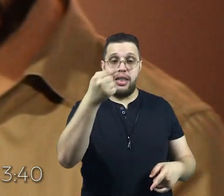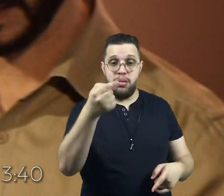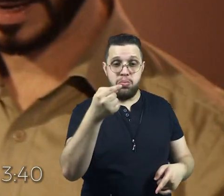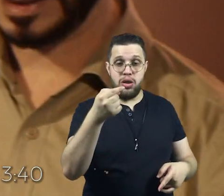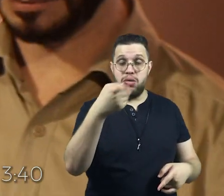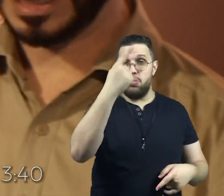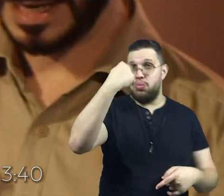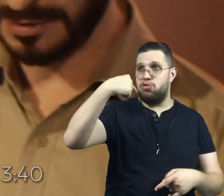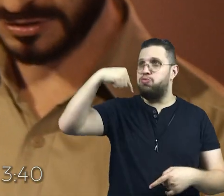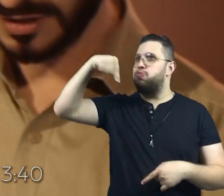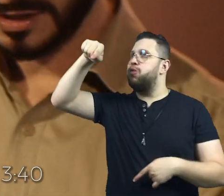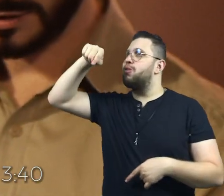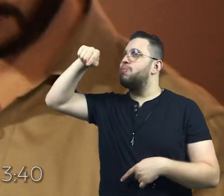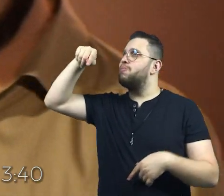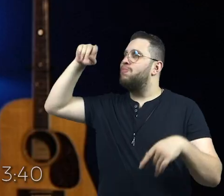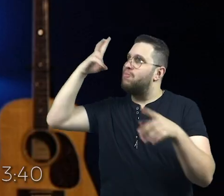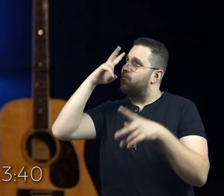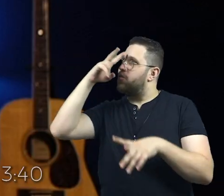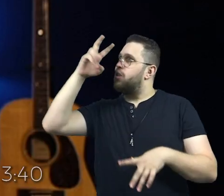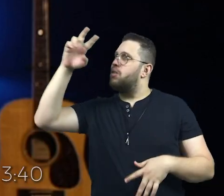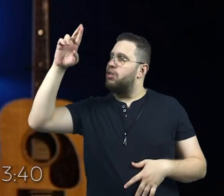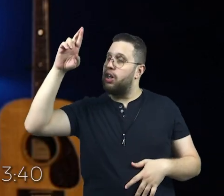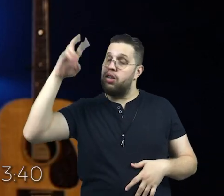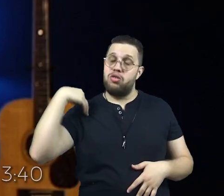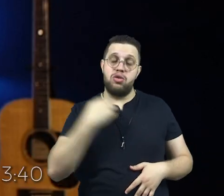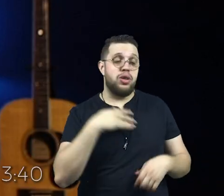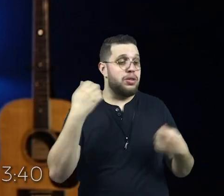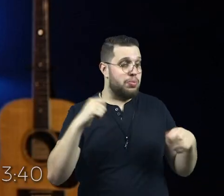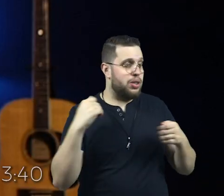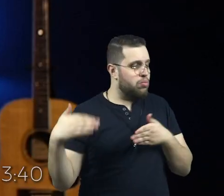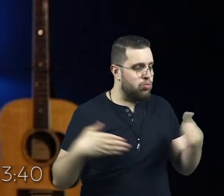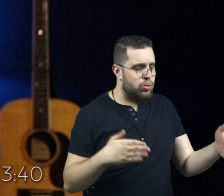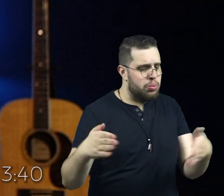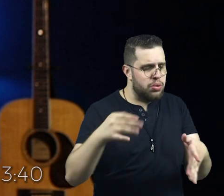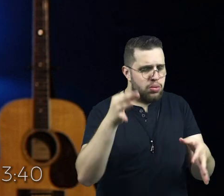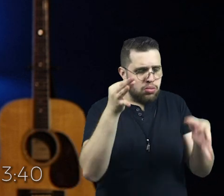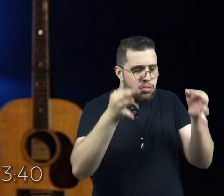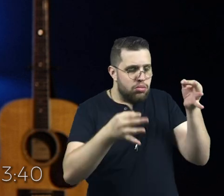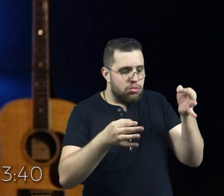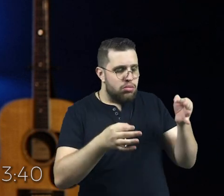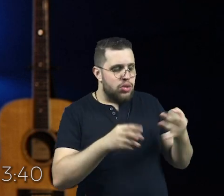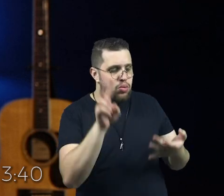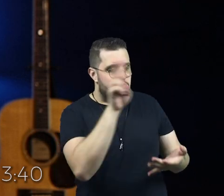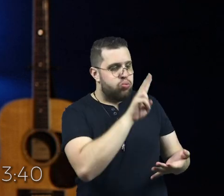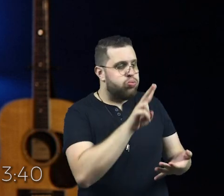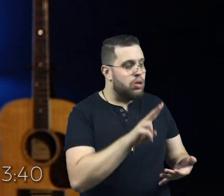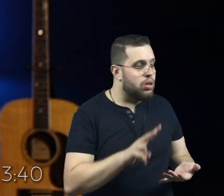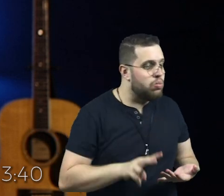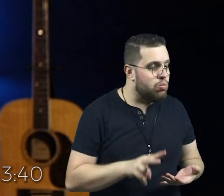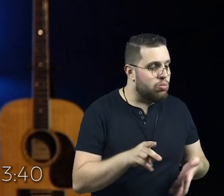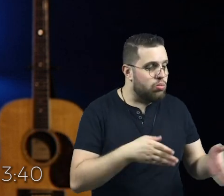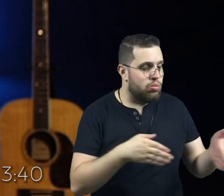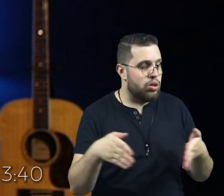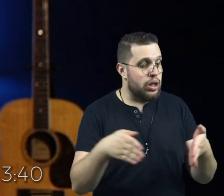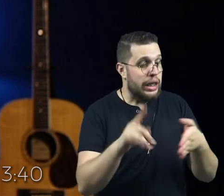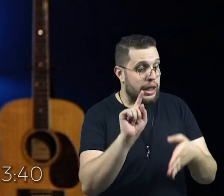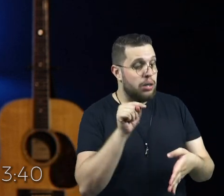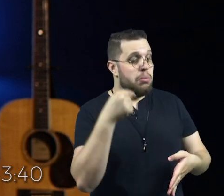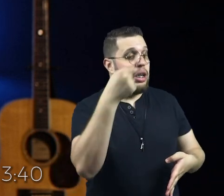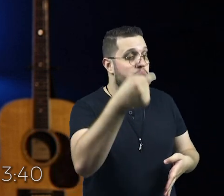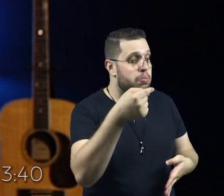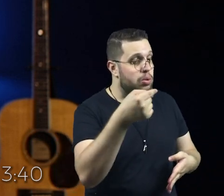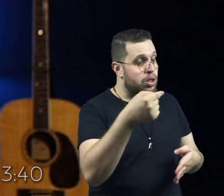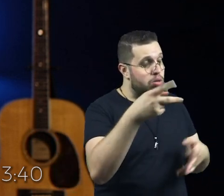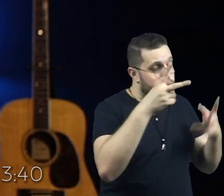novo. Examinemos e submetamos à prova os nossos caminhos e depois voltemos ao